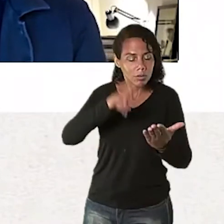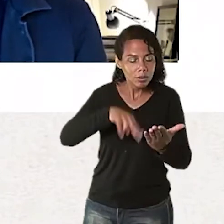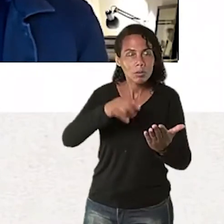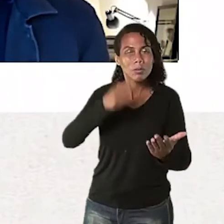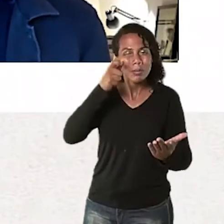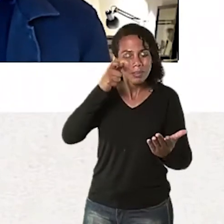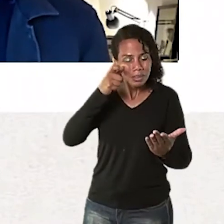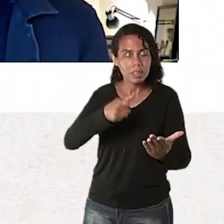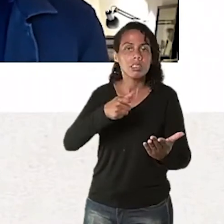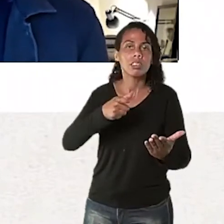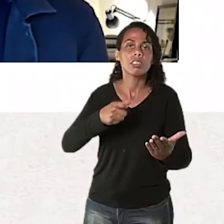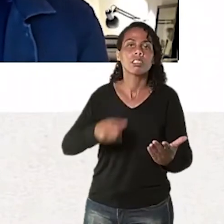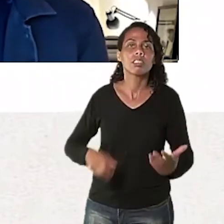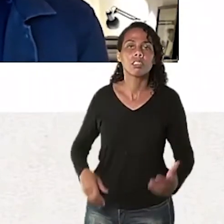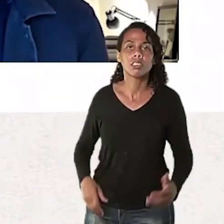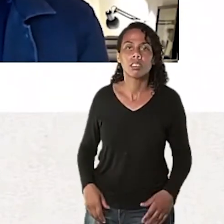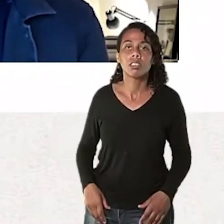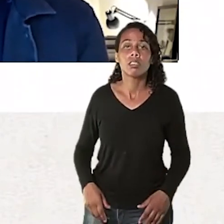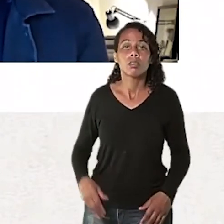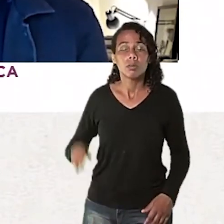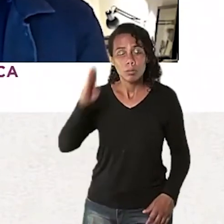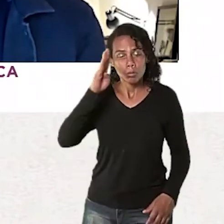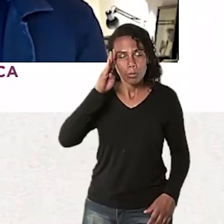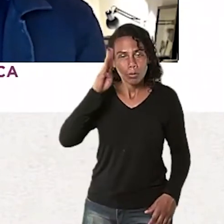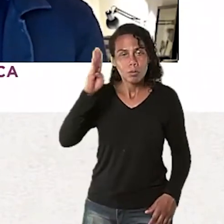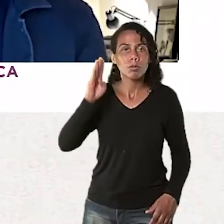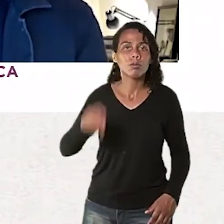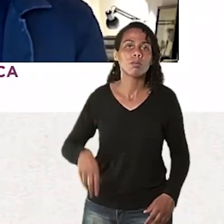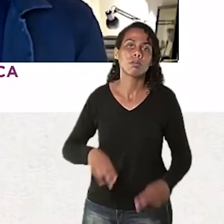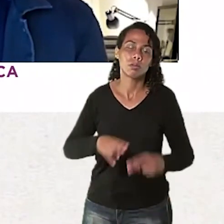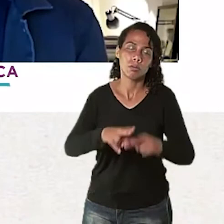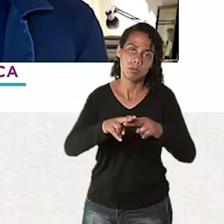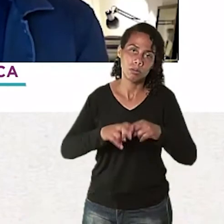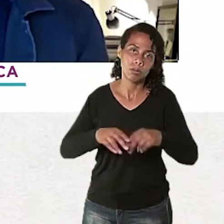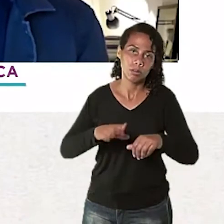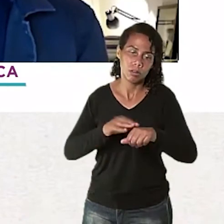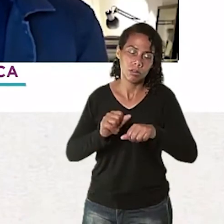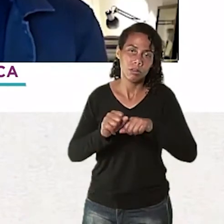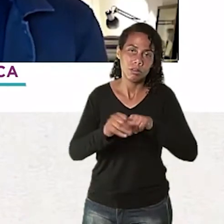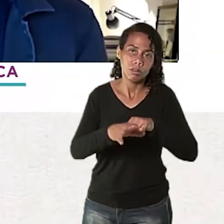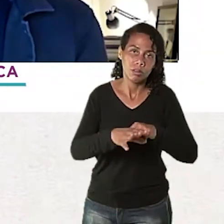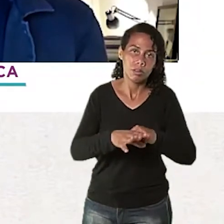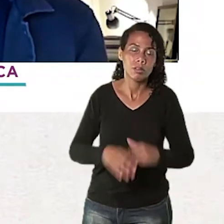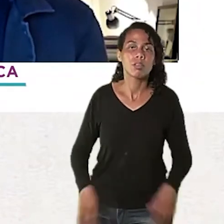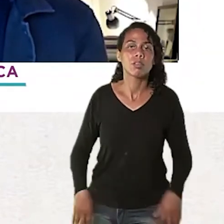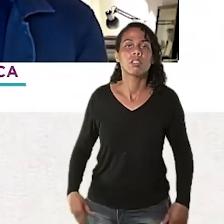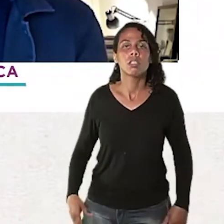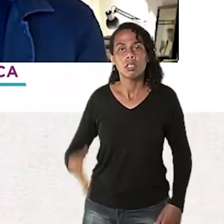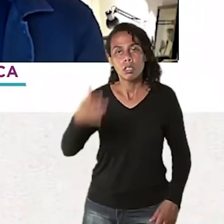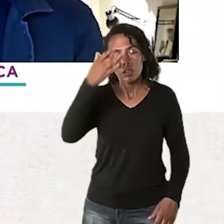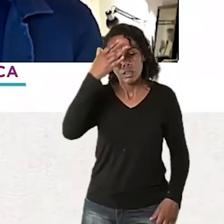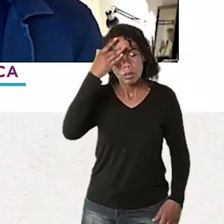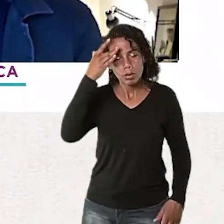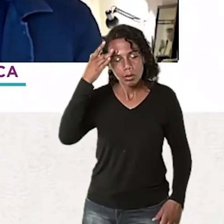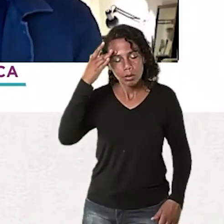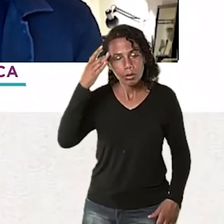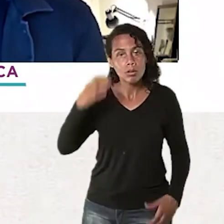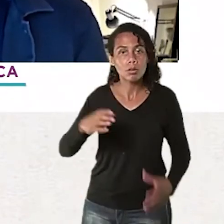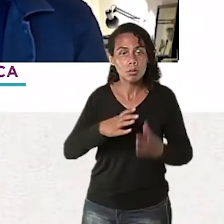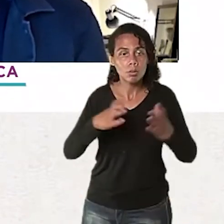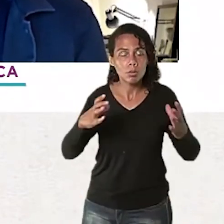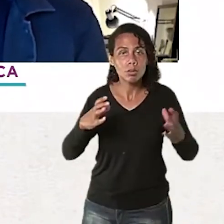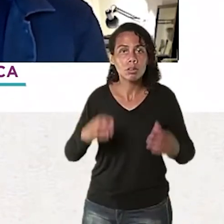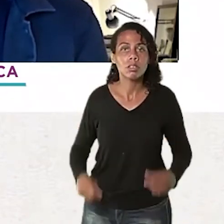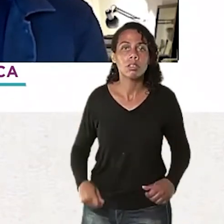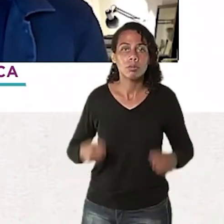diferente. A gente consegue imaginar e enxergar o apocalipse, o fim do mundo, e não consegue imaginar o fim do capitalismo.